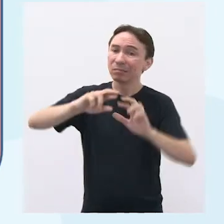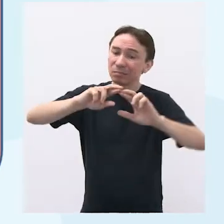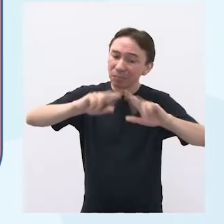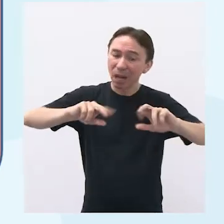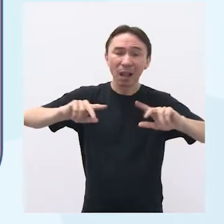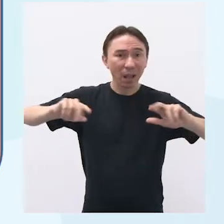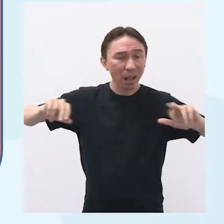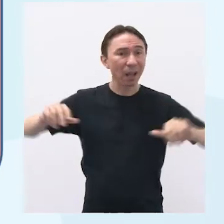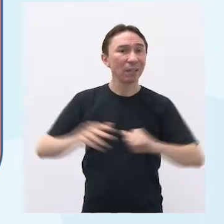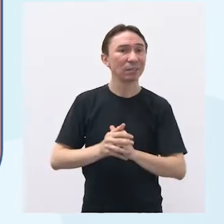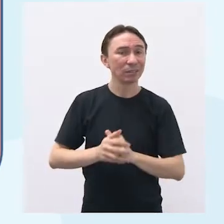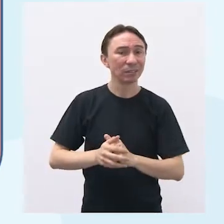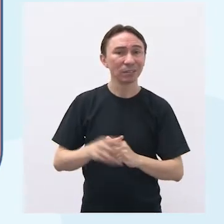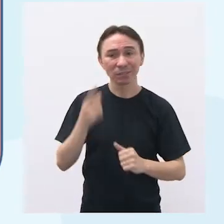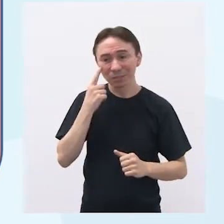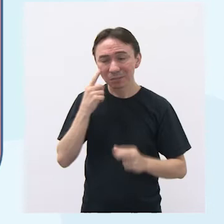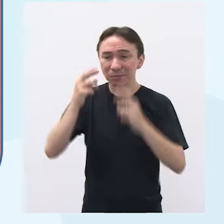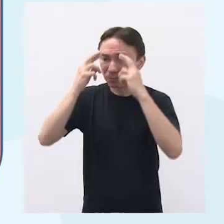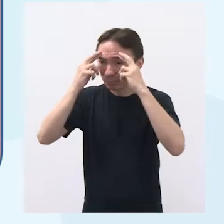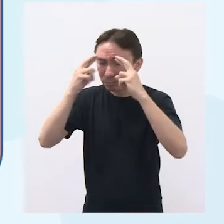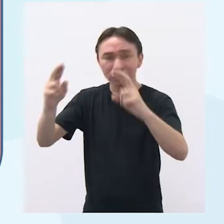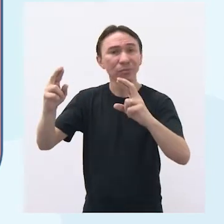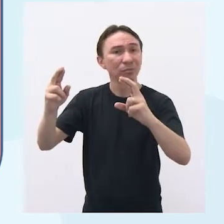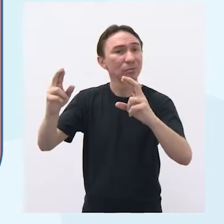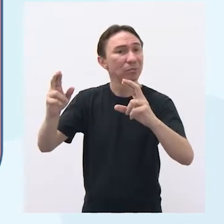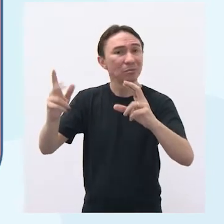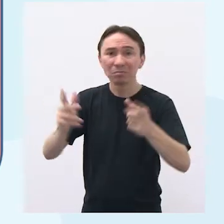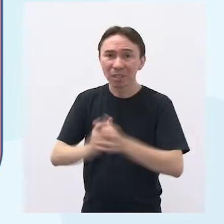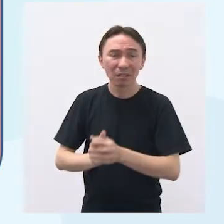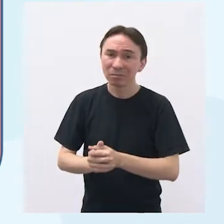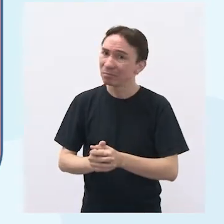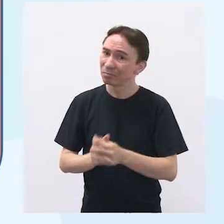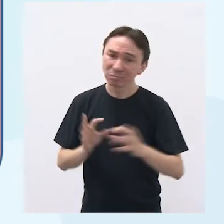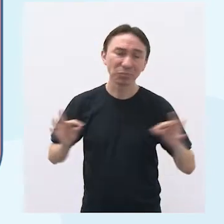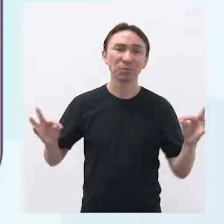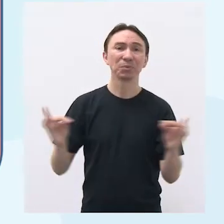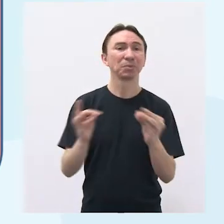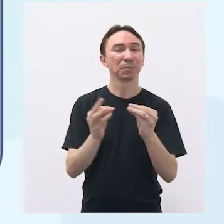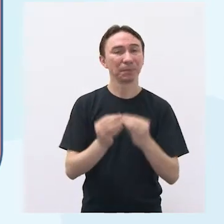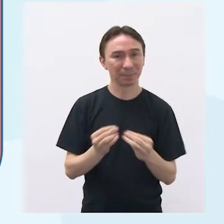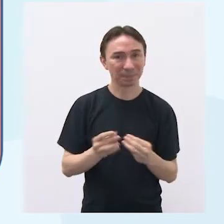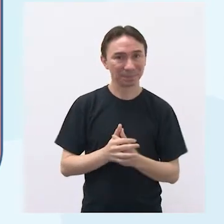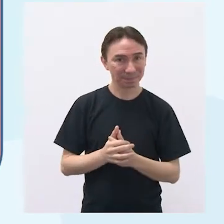seus aspectos, né? E aí, de um ponto de vista muito